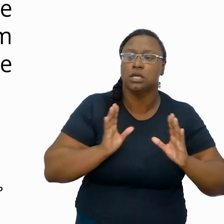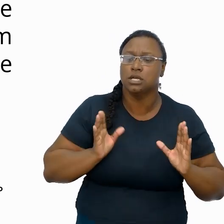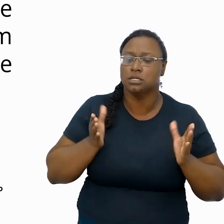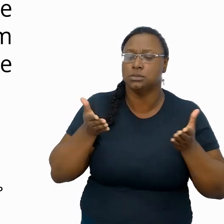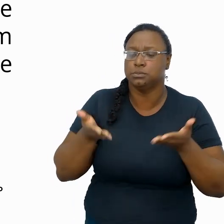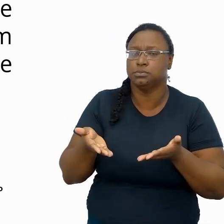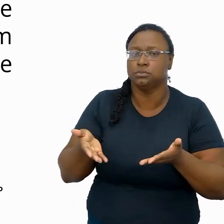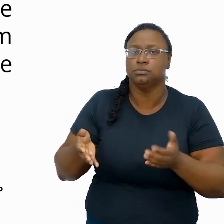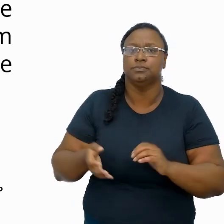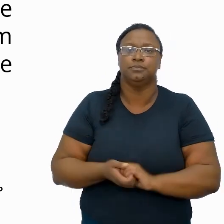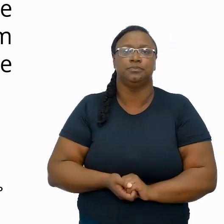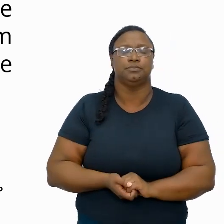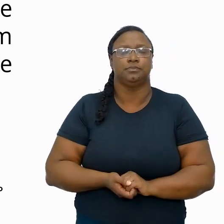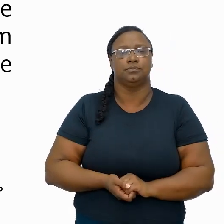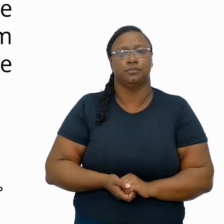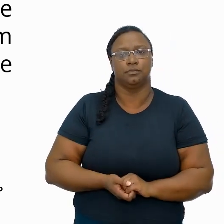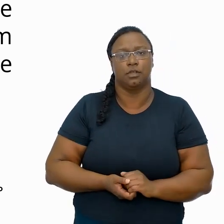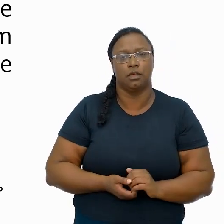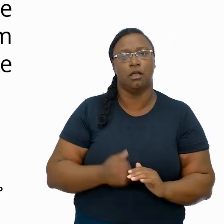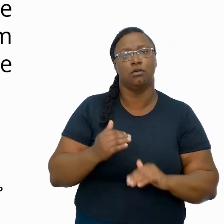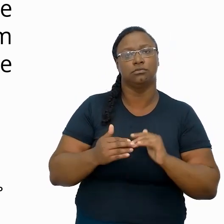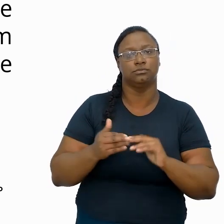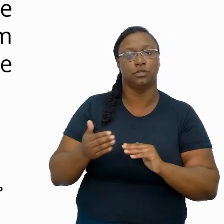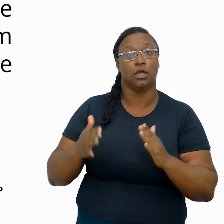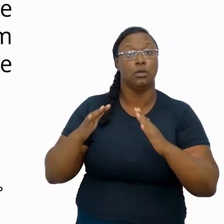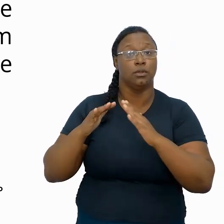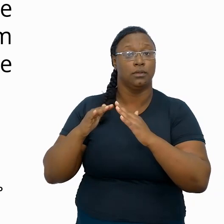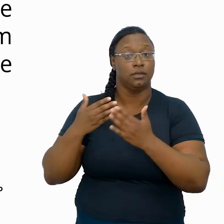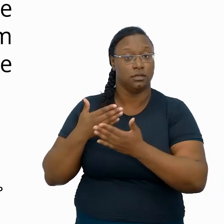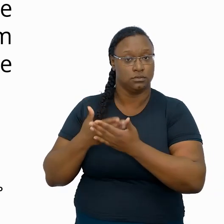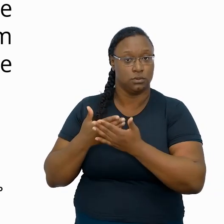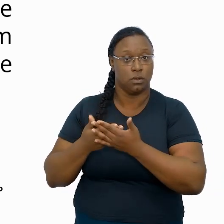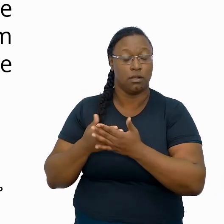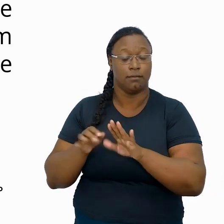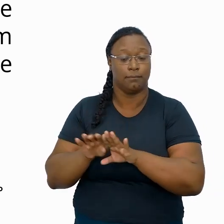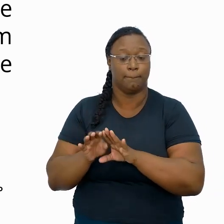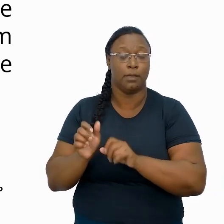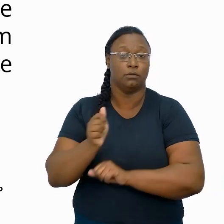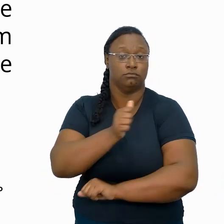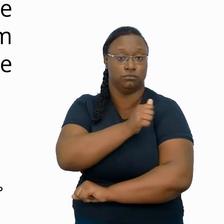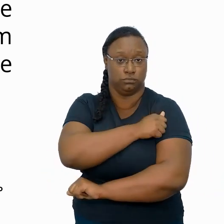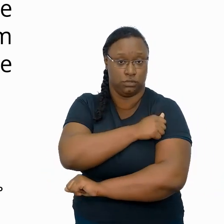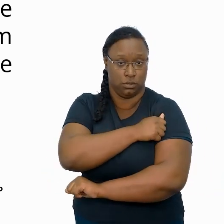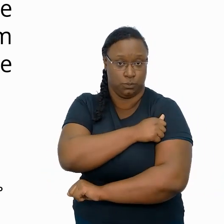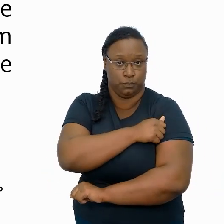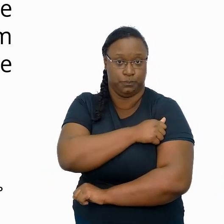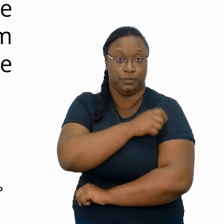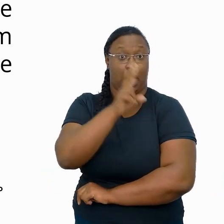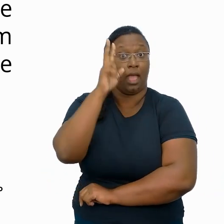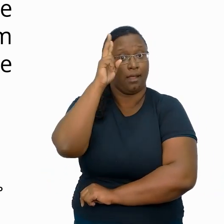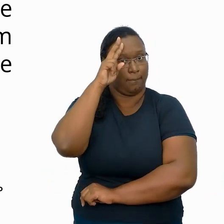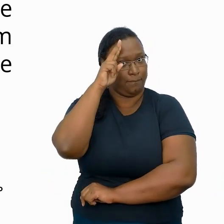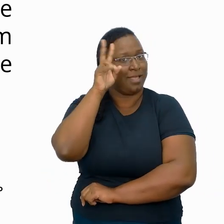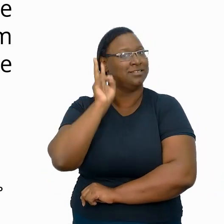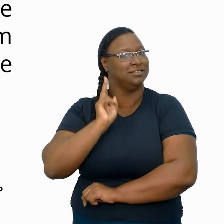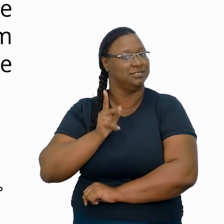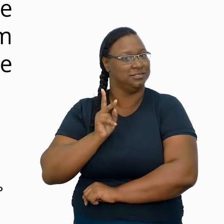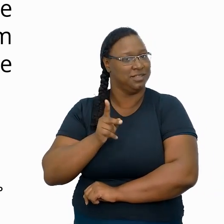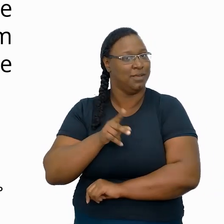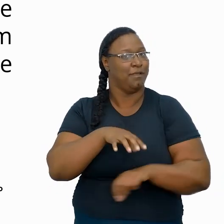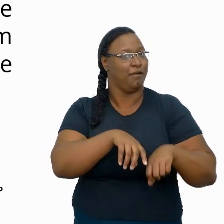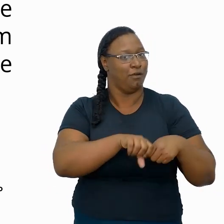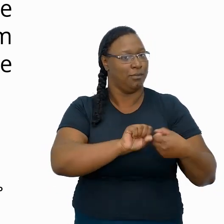em consideração o contexto de sua escola e de seus estudantes. Então, lembrando sempre, né, que a nossa formação, a gente